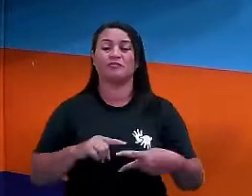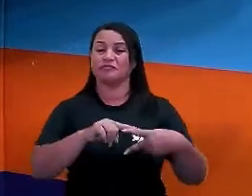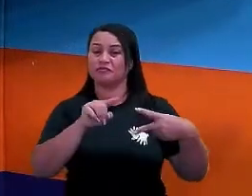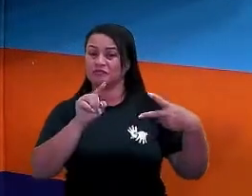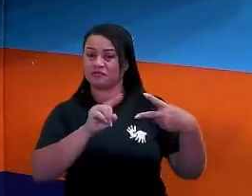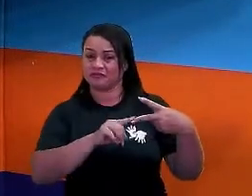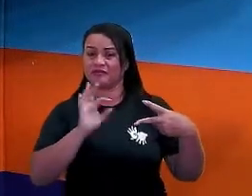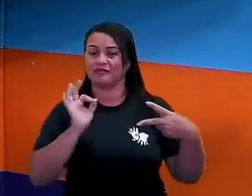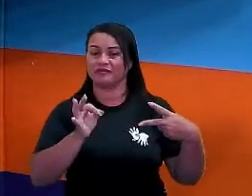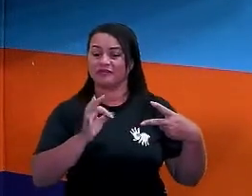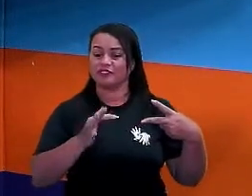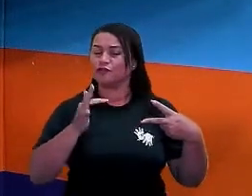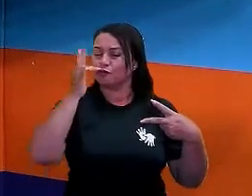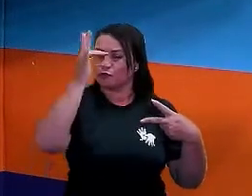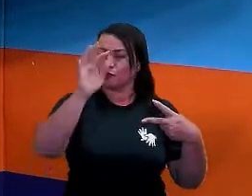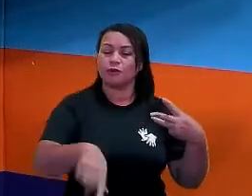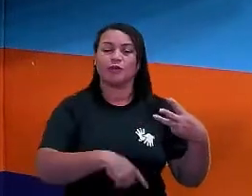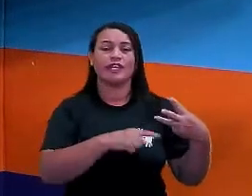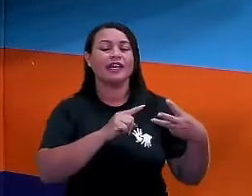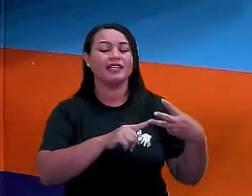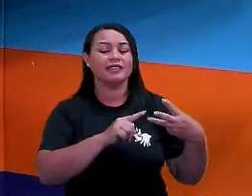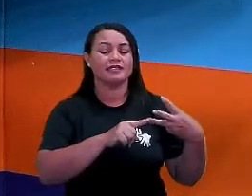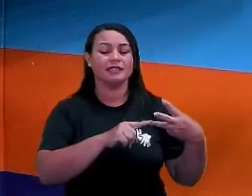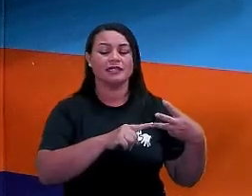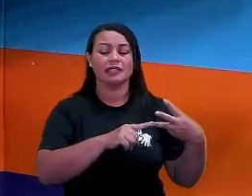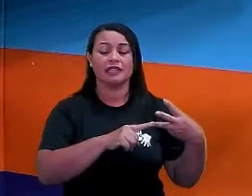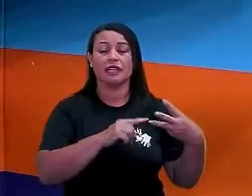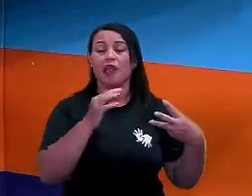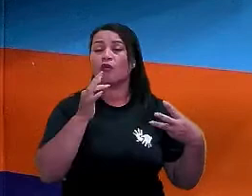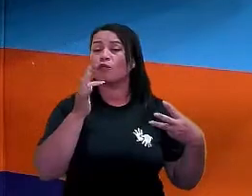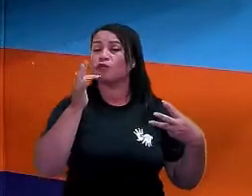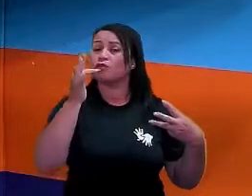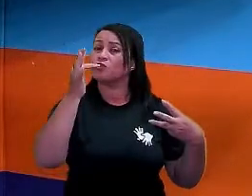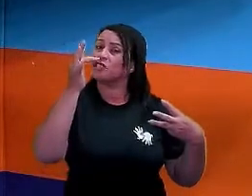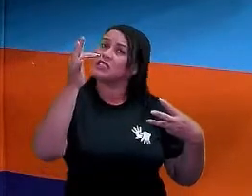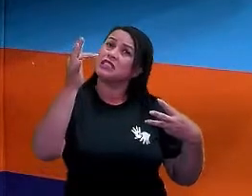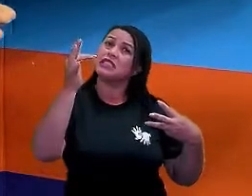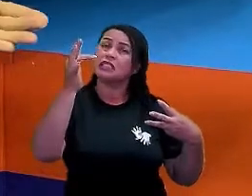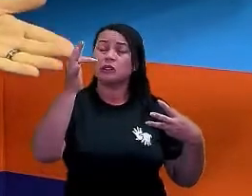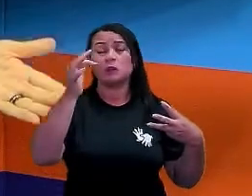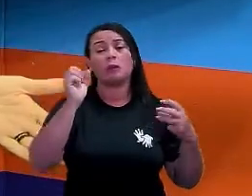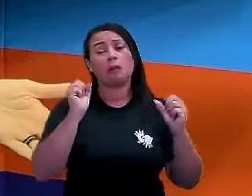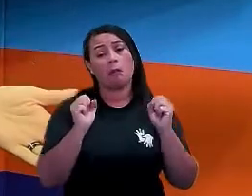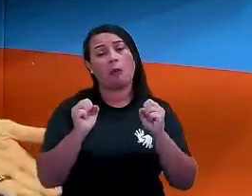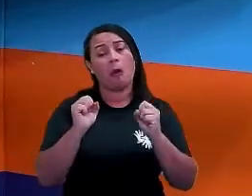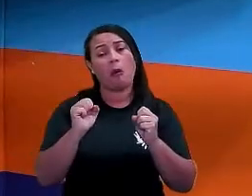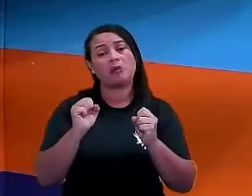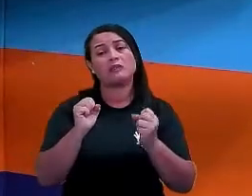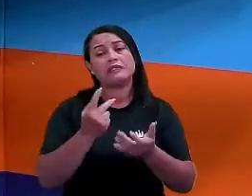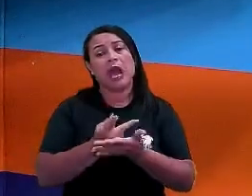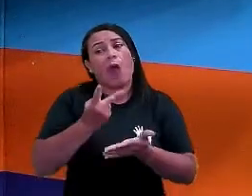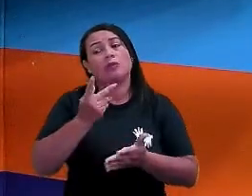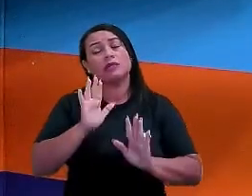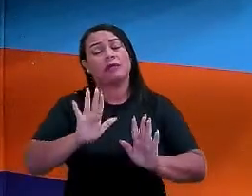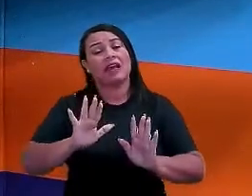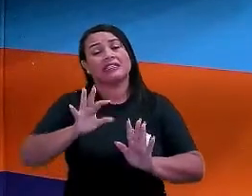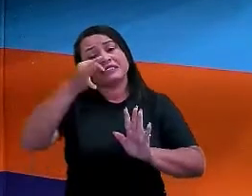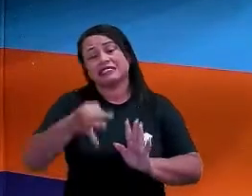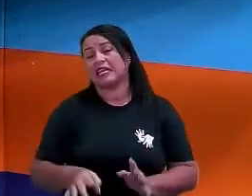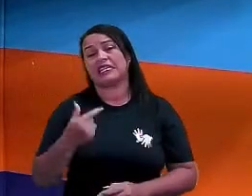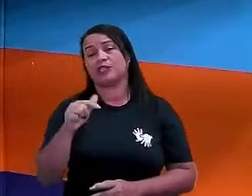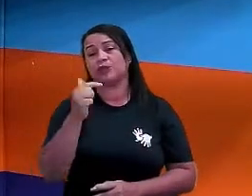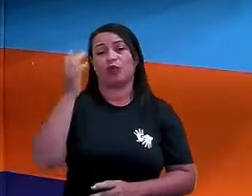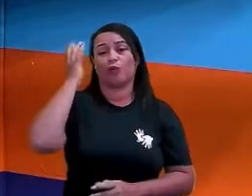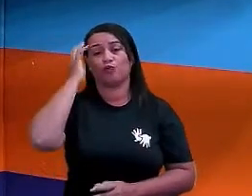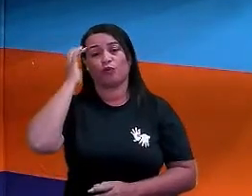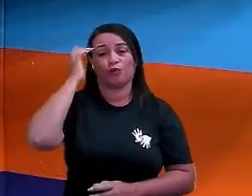de futuro. E na terceira, é um futuro que poderá acontecer, mas eu não tenho certeza. Quando eu